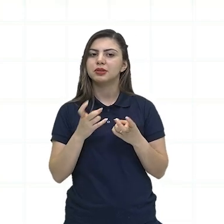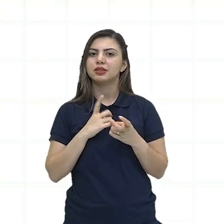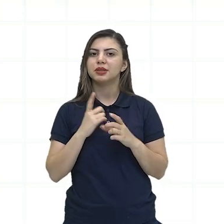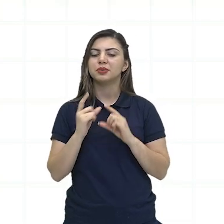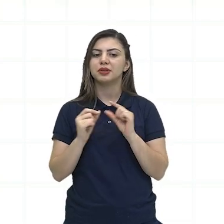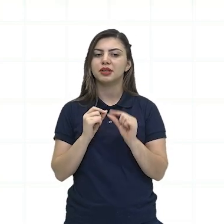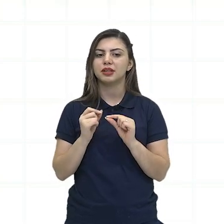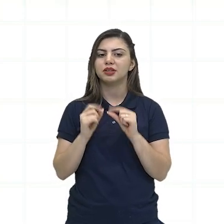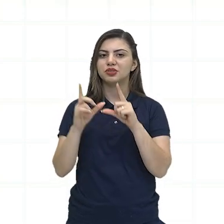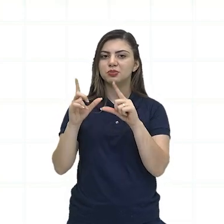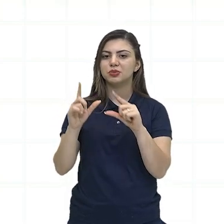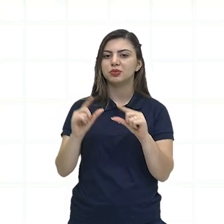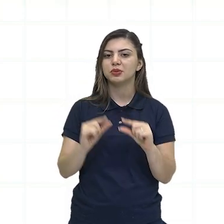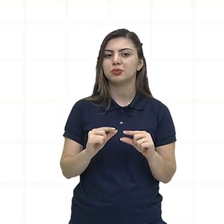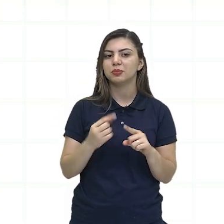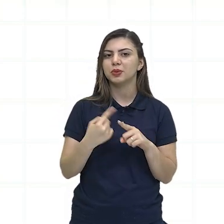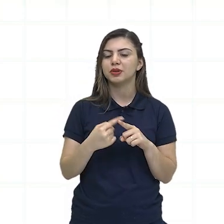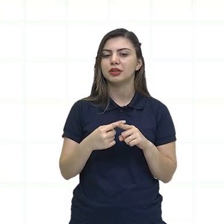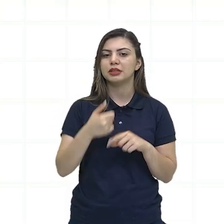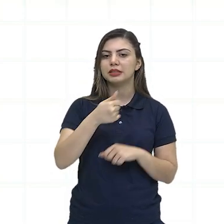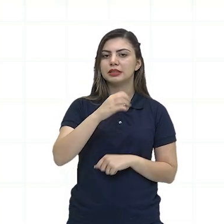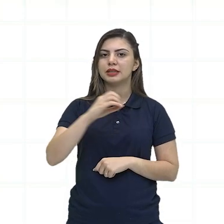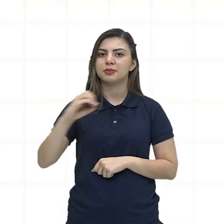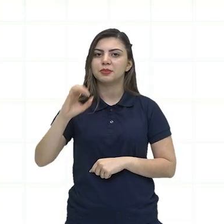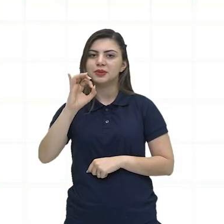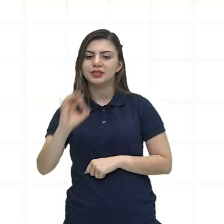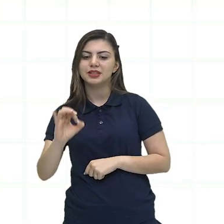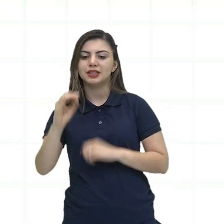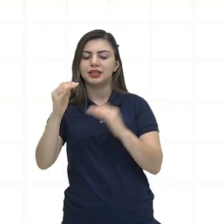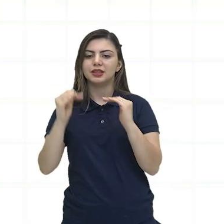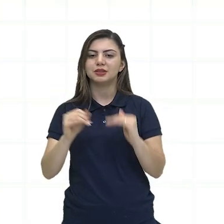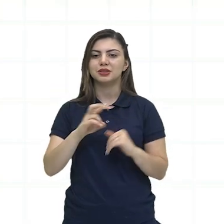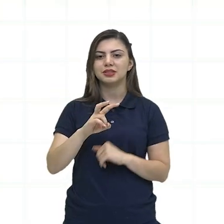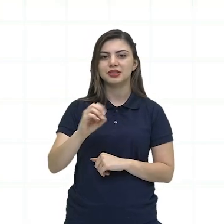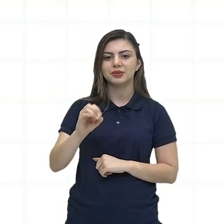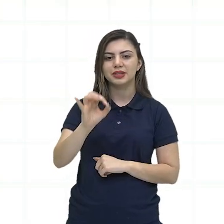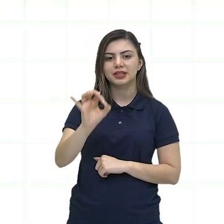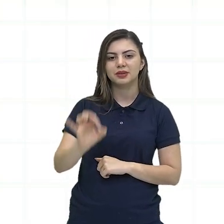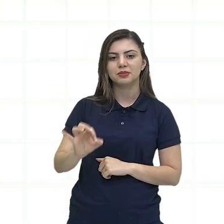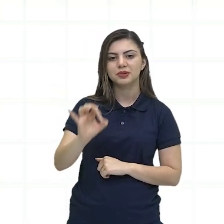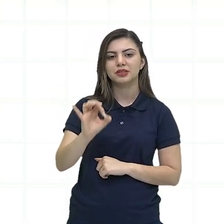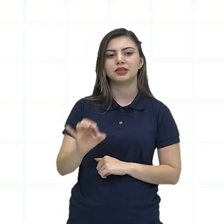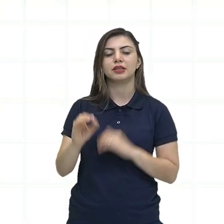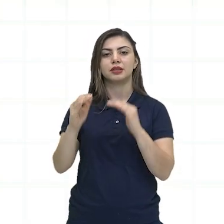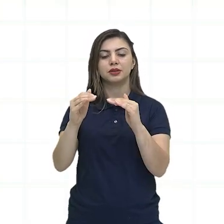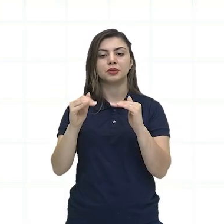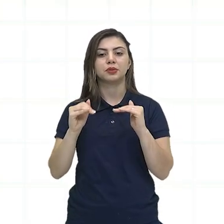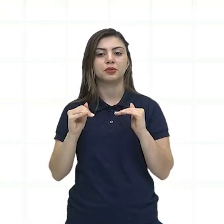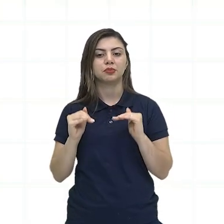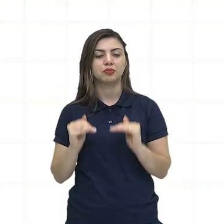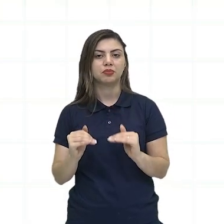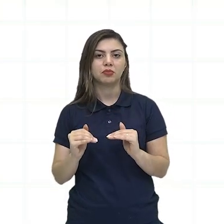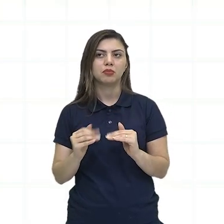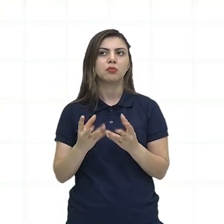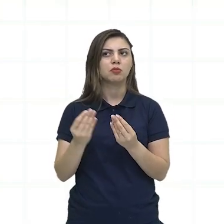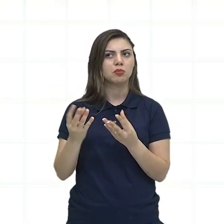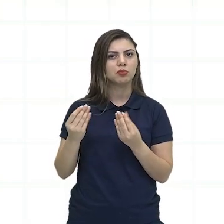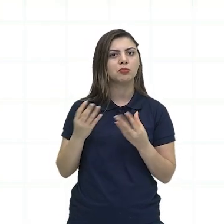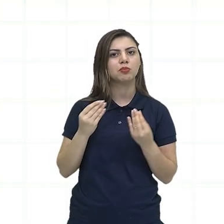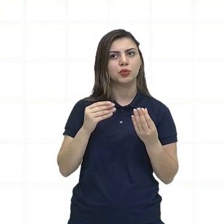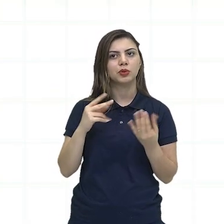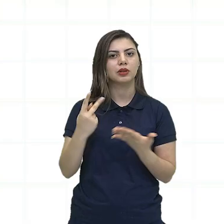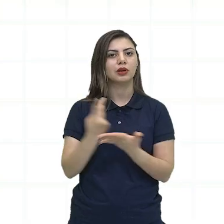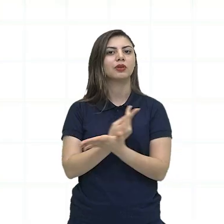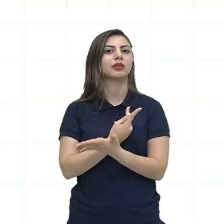frequência, ó. Aqui é 100% do tempo, aqui é 50%, aqui acontece muitas